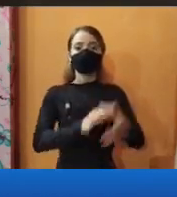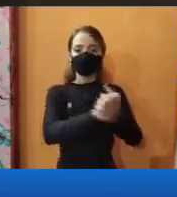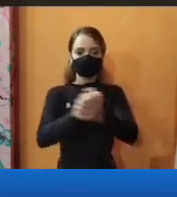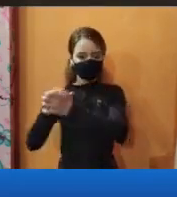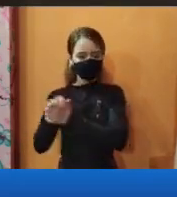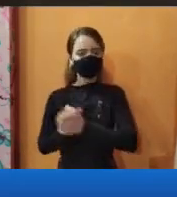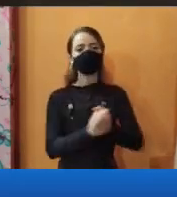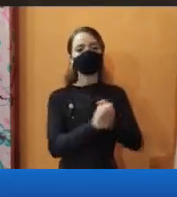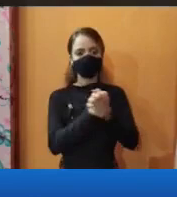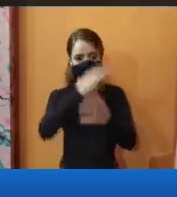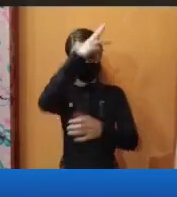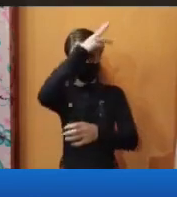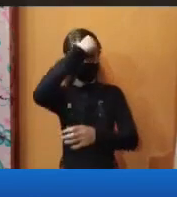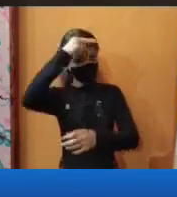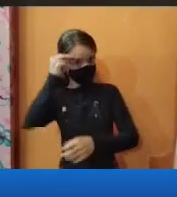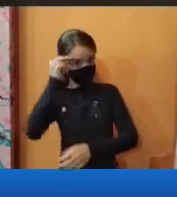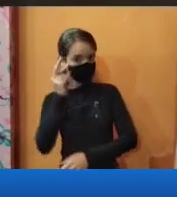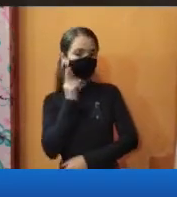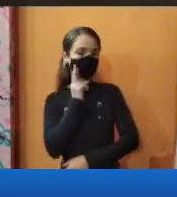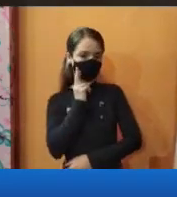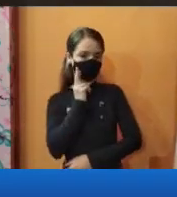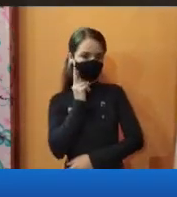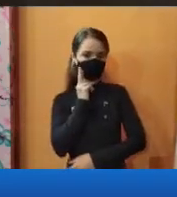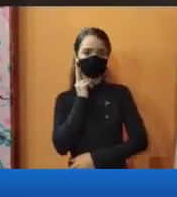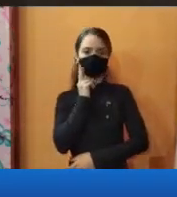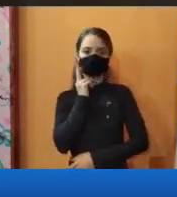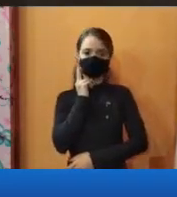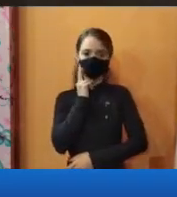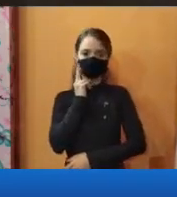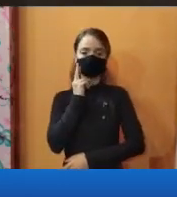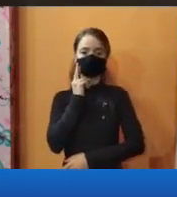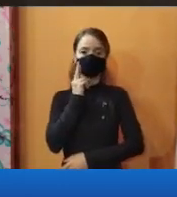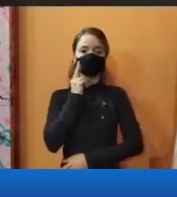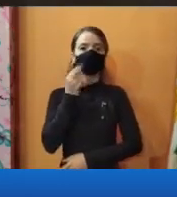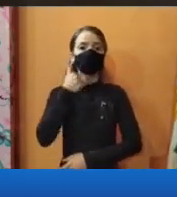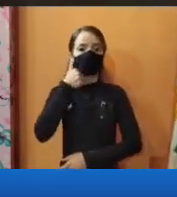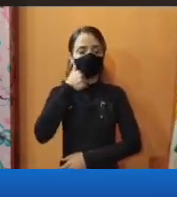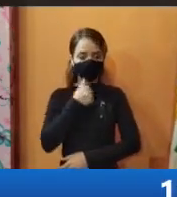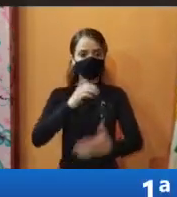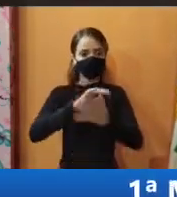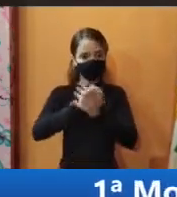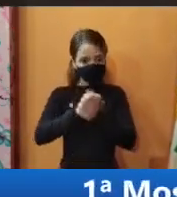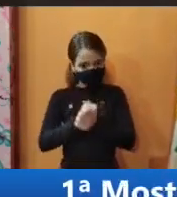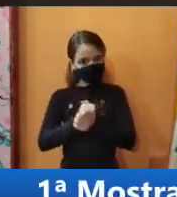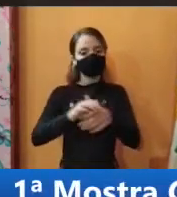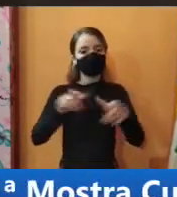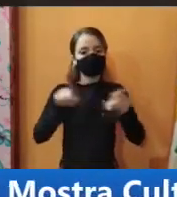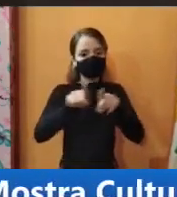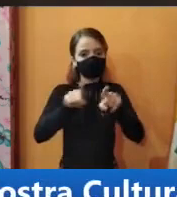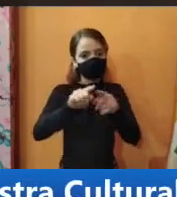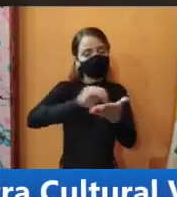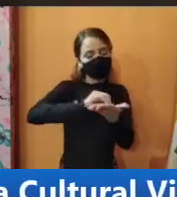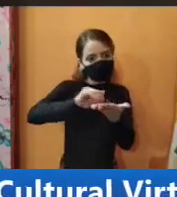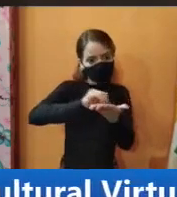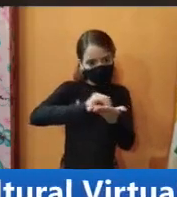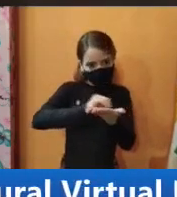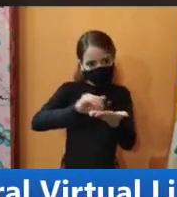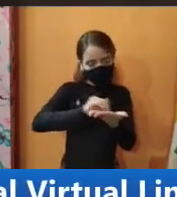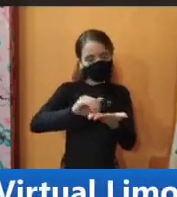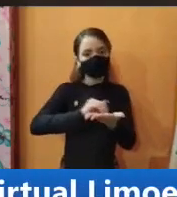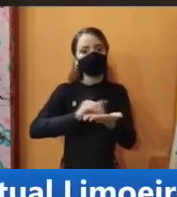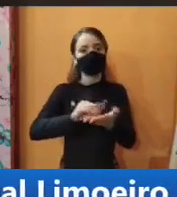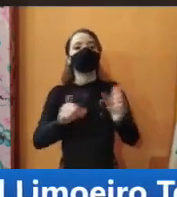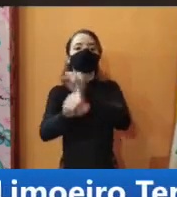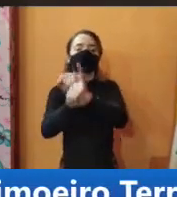cumprimentar o prefeito, né, da nossa cidade, a nossa primeira-dama, secretária e presidente do Fundo Municipal de